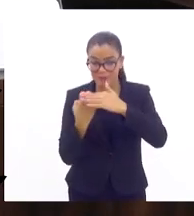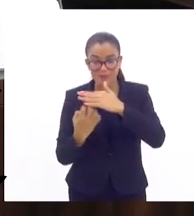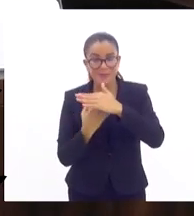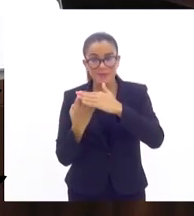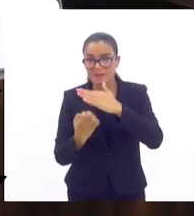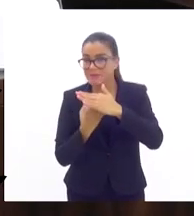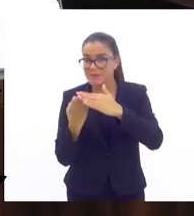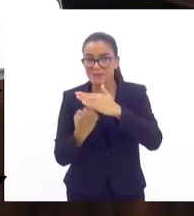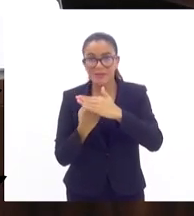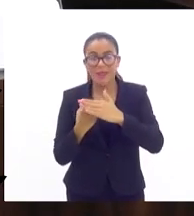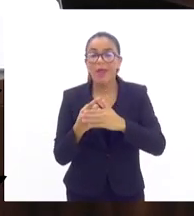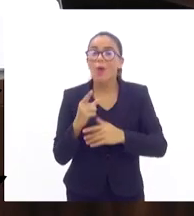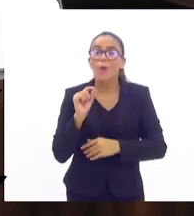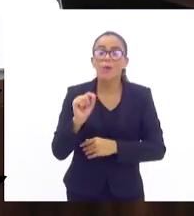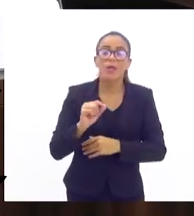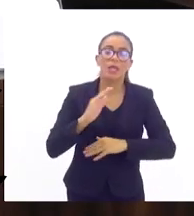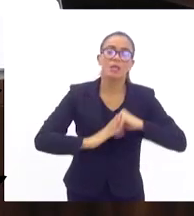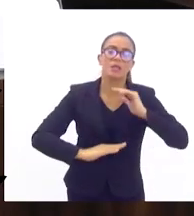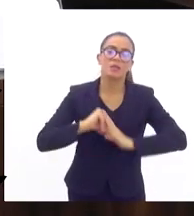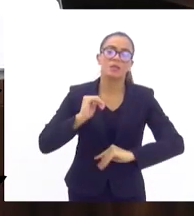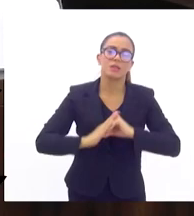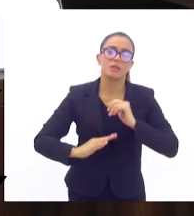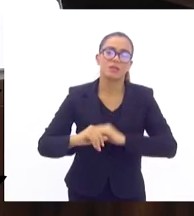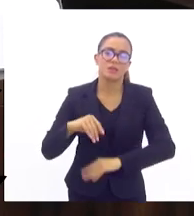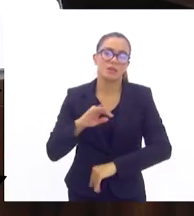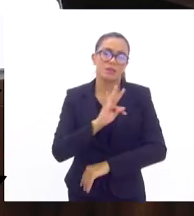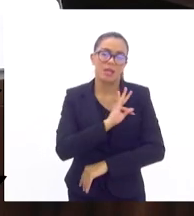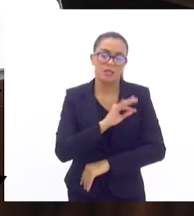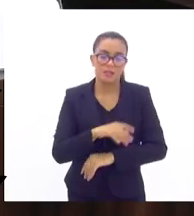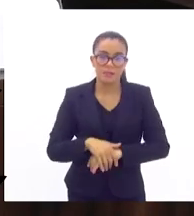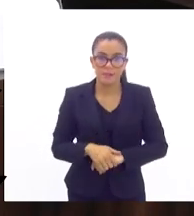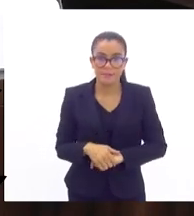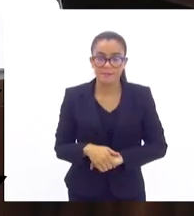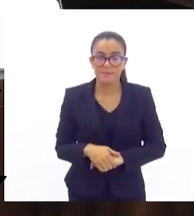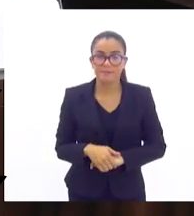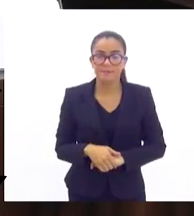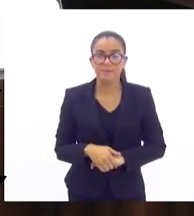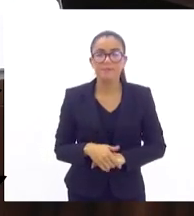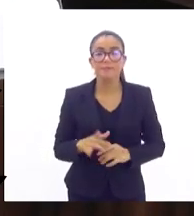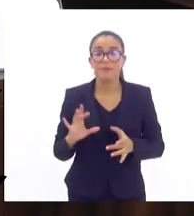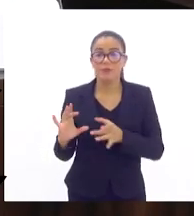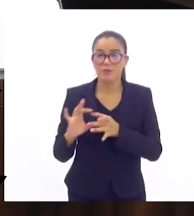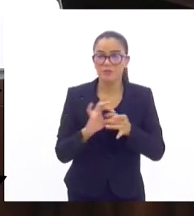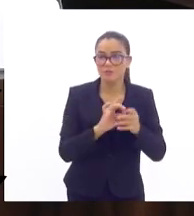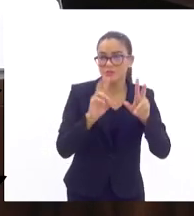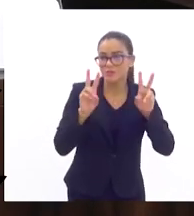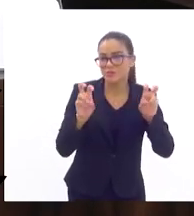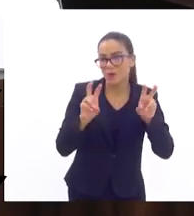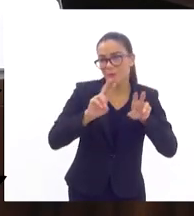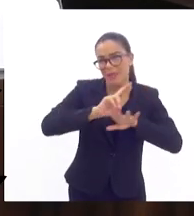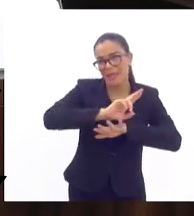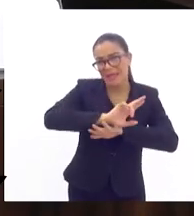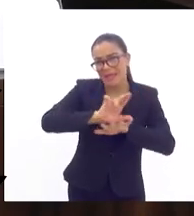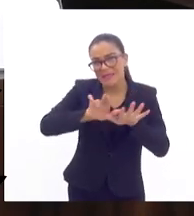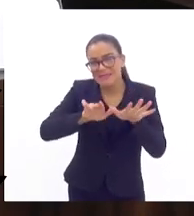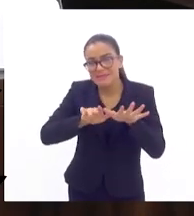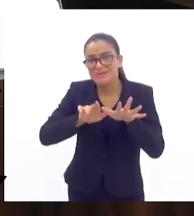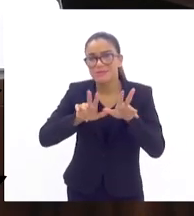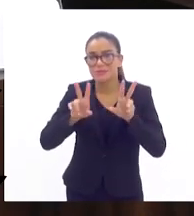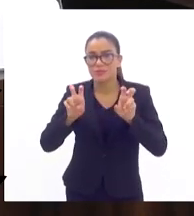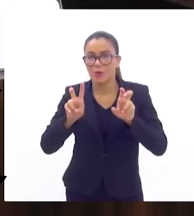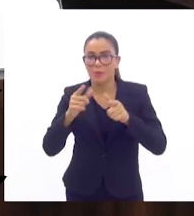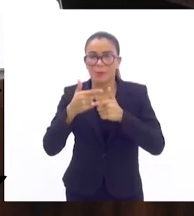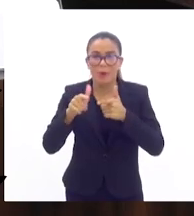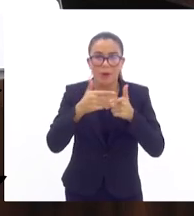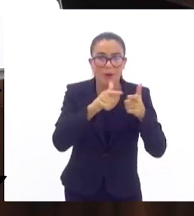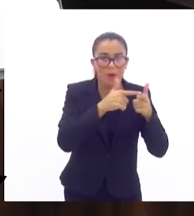atuação extremamente técnica, né? Com relação a essas questões todas relacionadas, né, aos